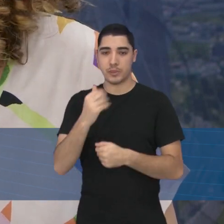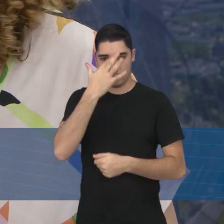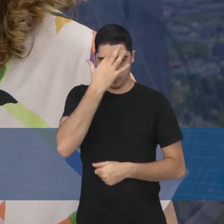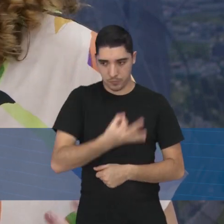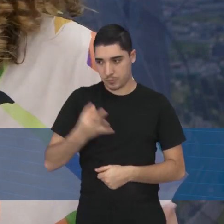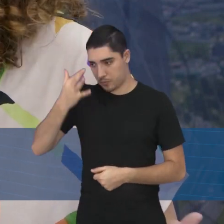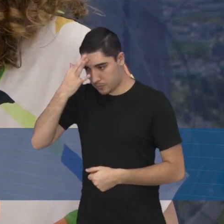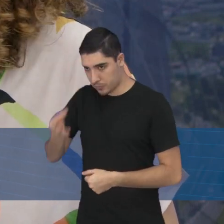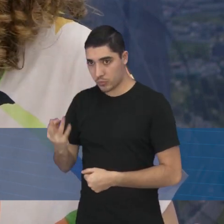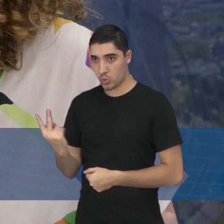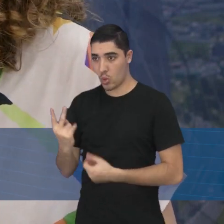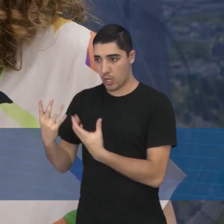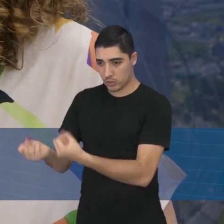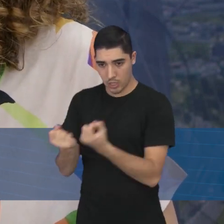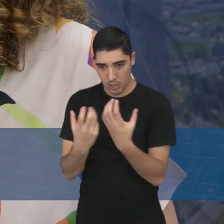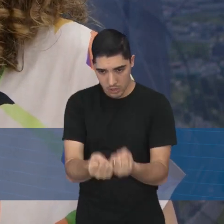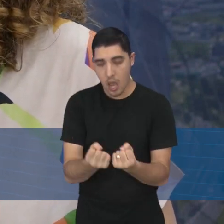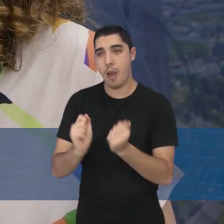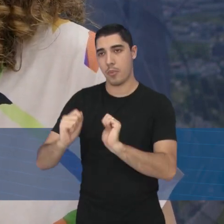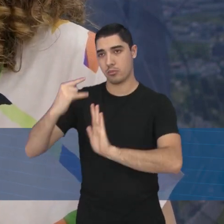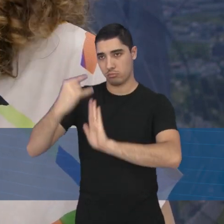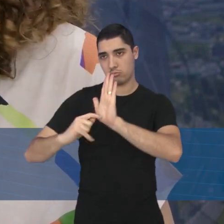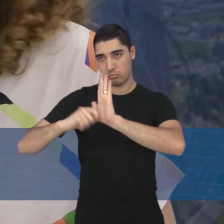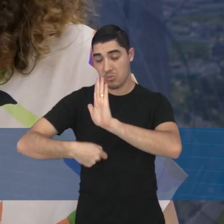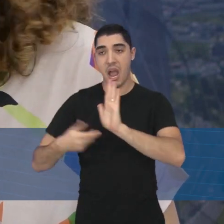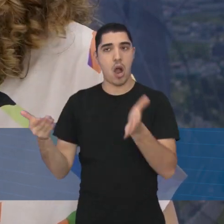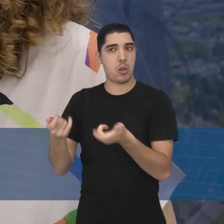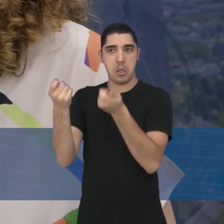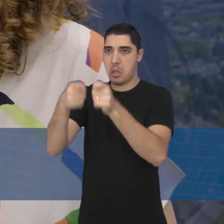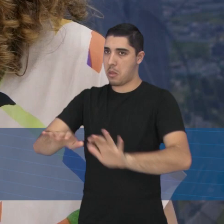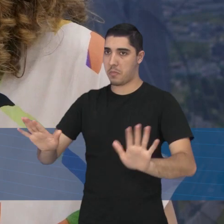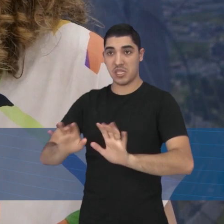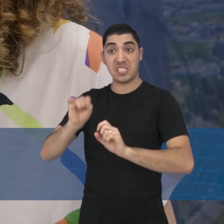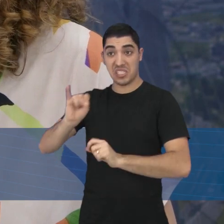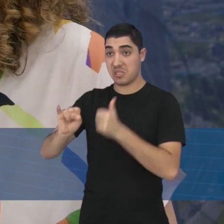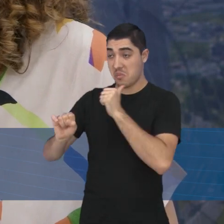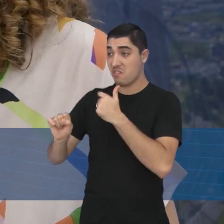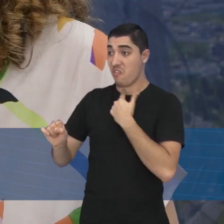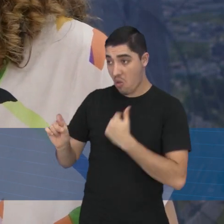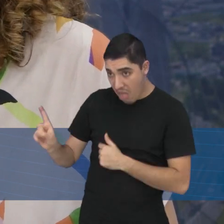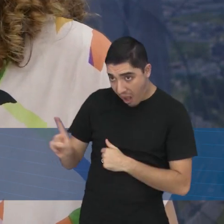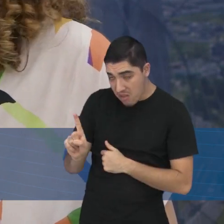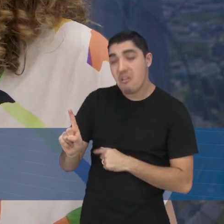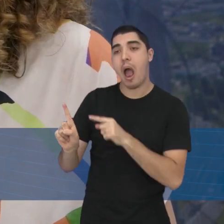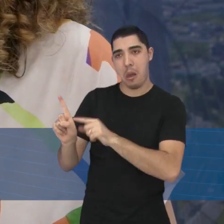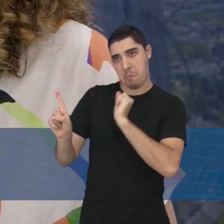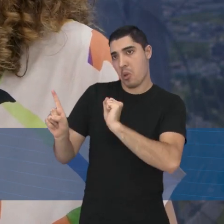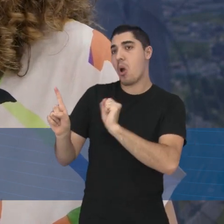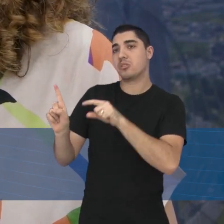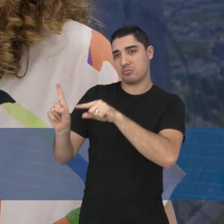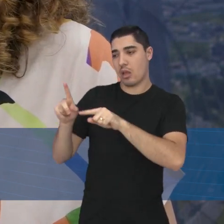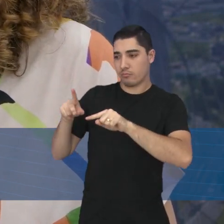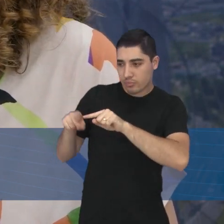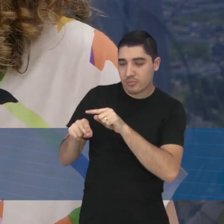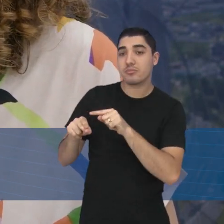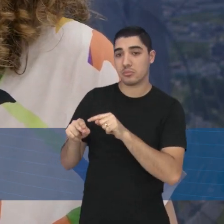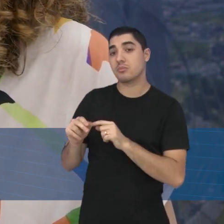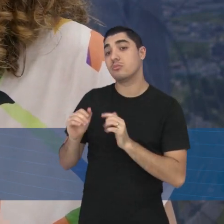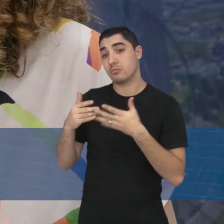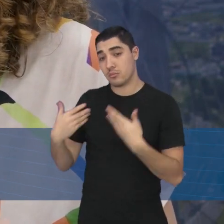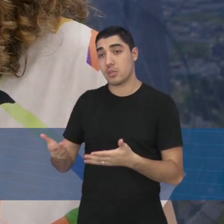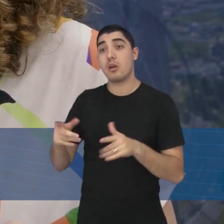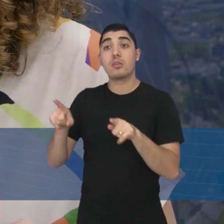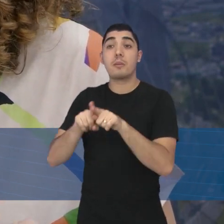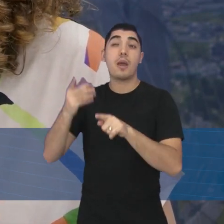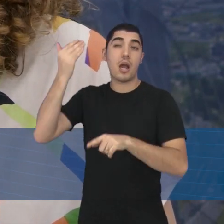ou união estável, enfim. Agora não precisa mais, né? Antes tinha uma proibição de que a laqueadura fosse feita